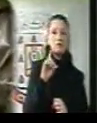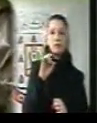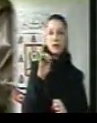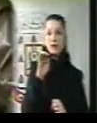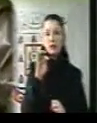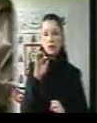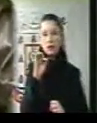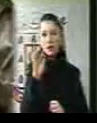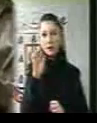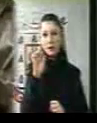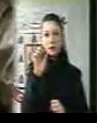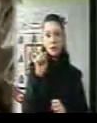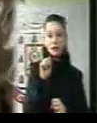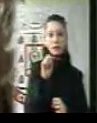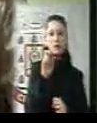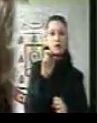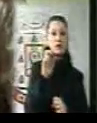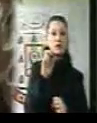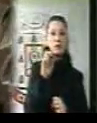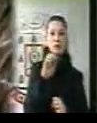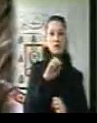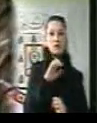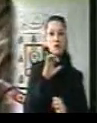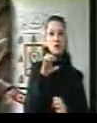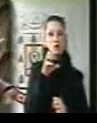Gelson, o João Fabris,